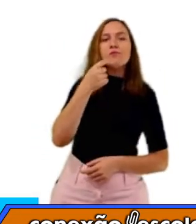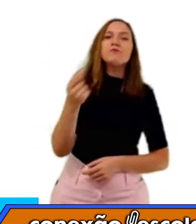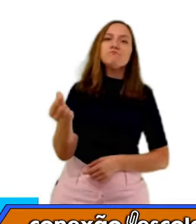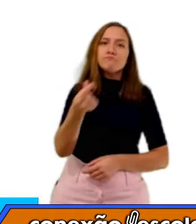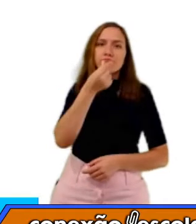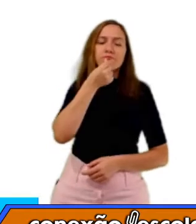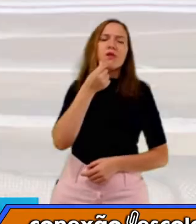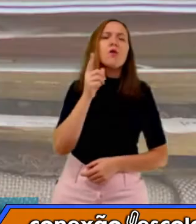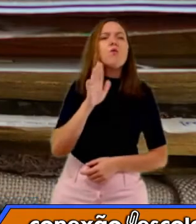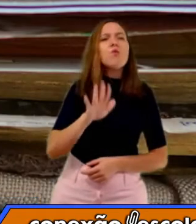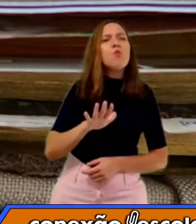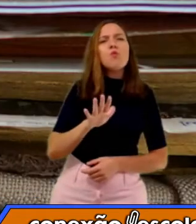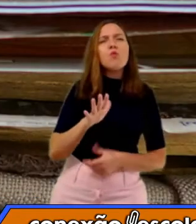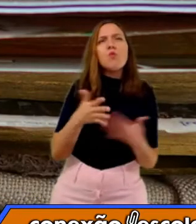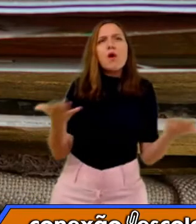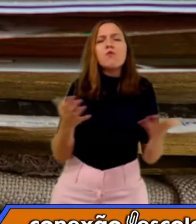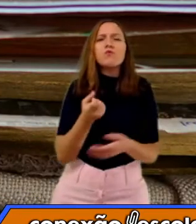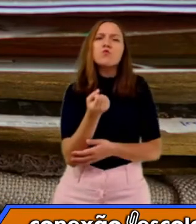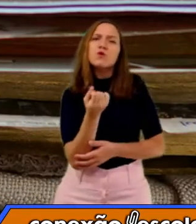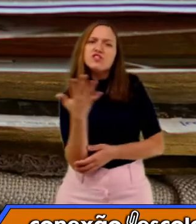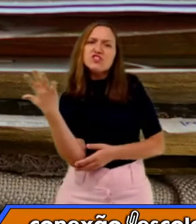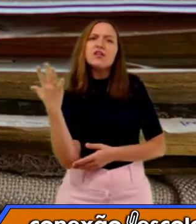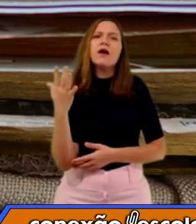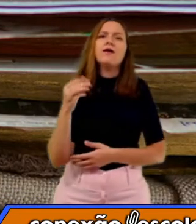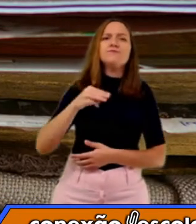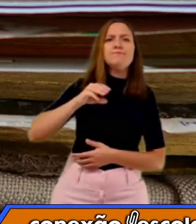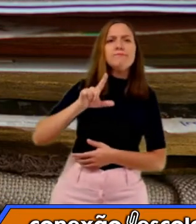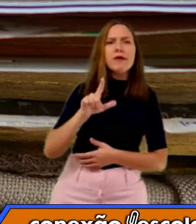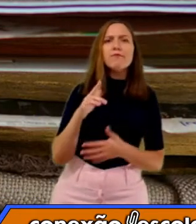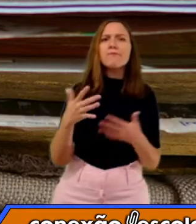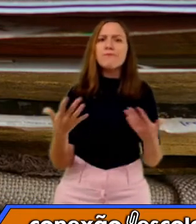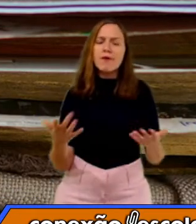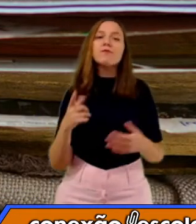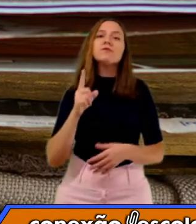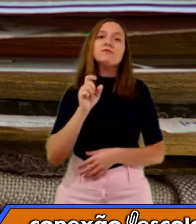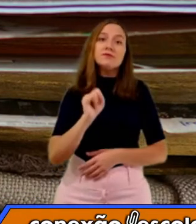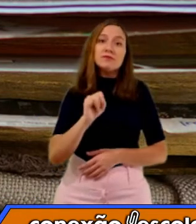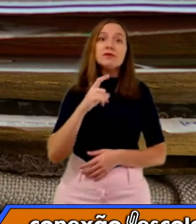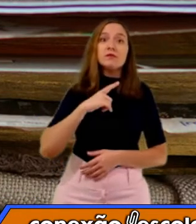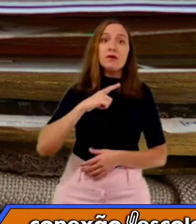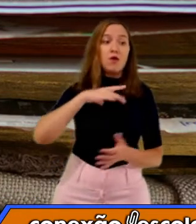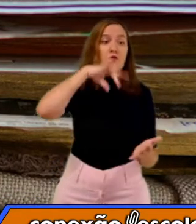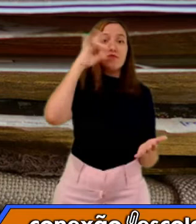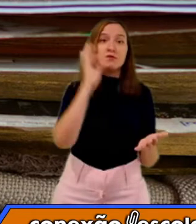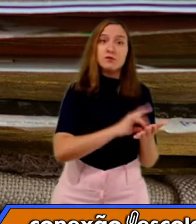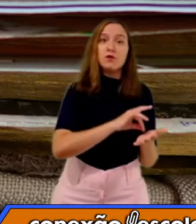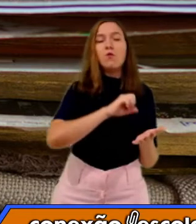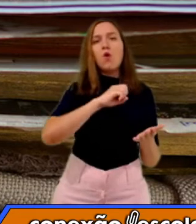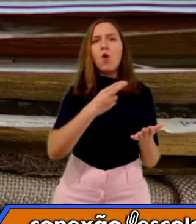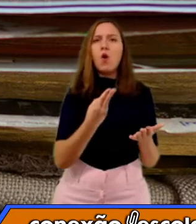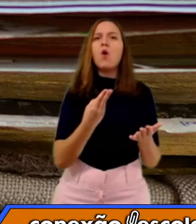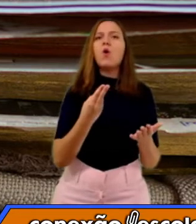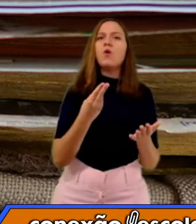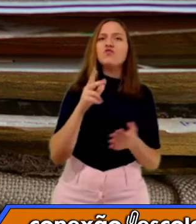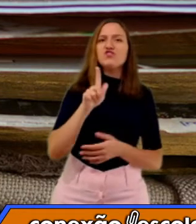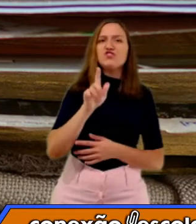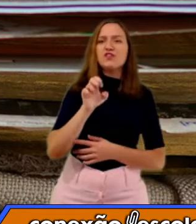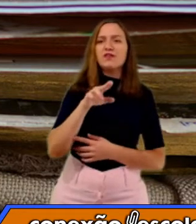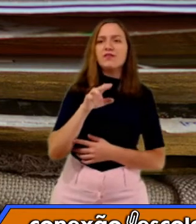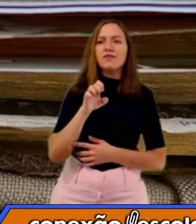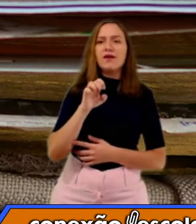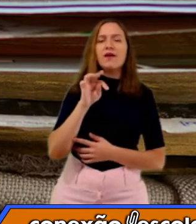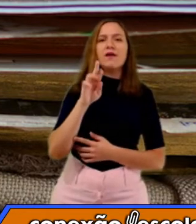o ml, ela vai falar se o remédio é genérico, se ele é similar. Então, na caixa, ela nos